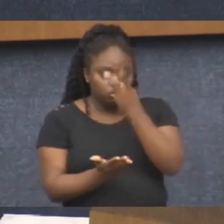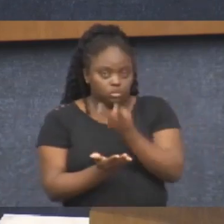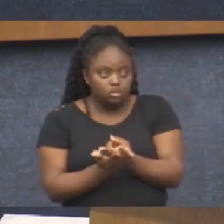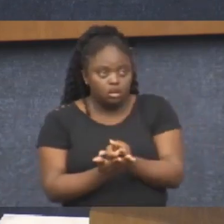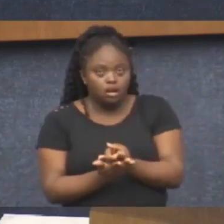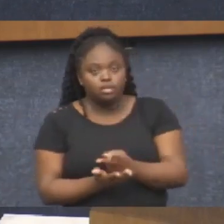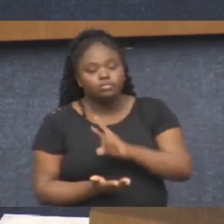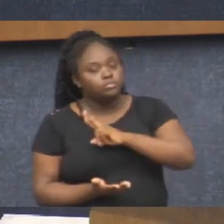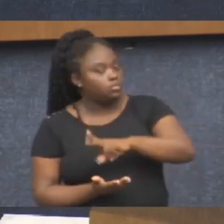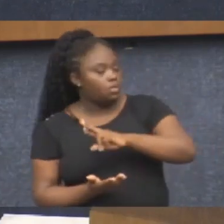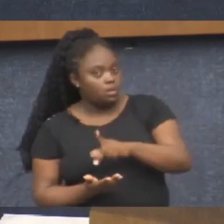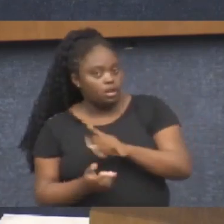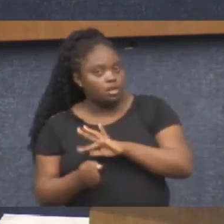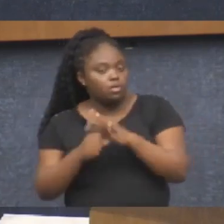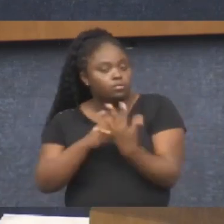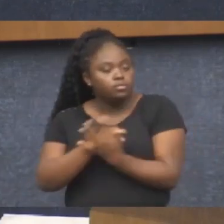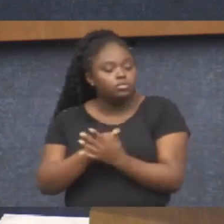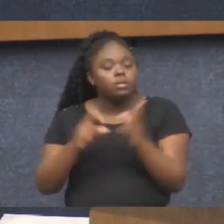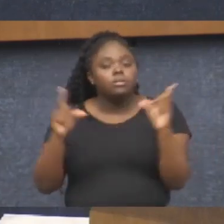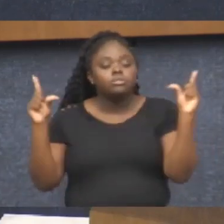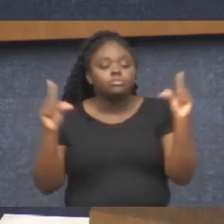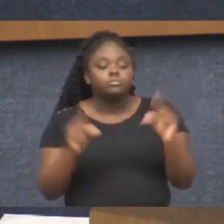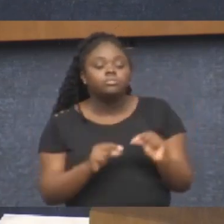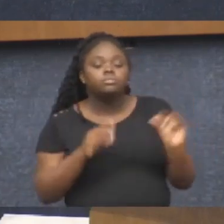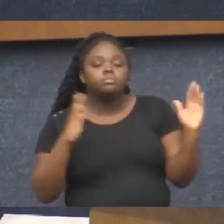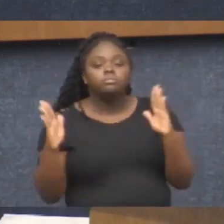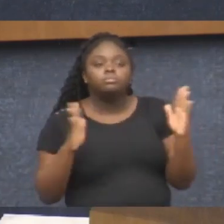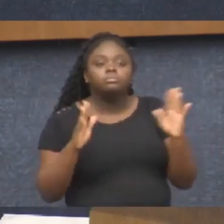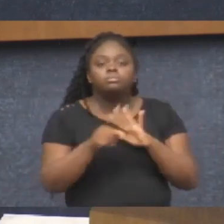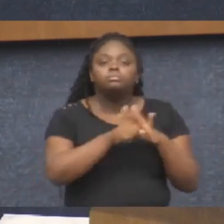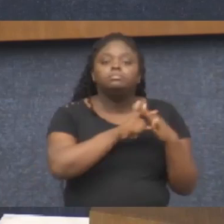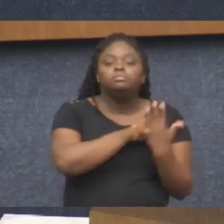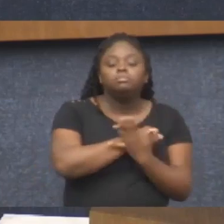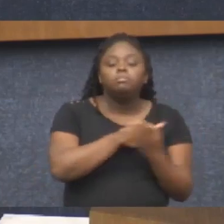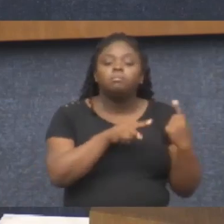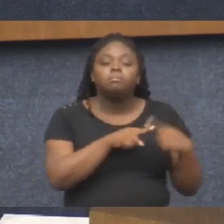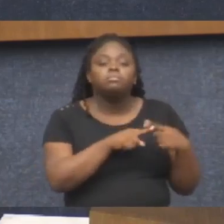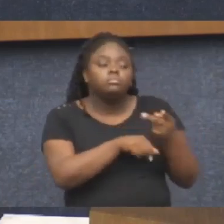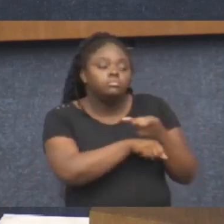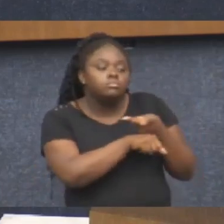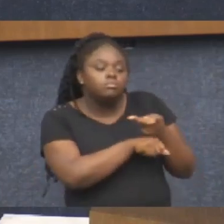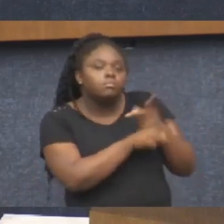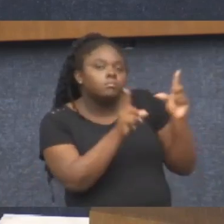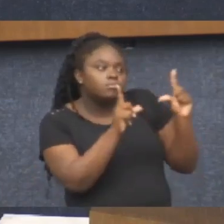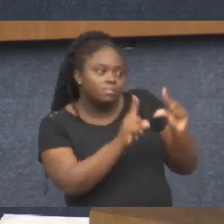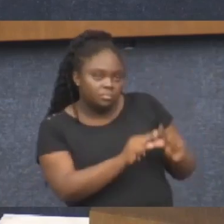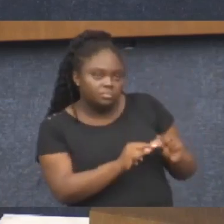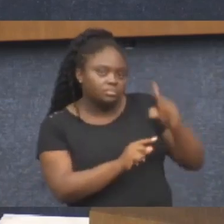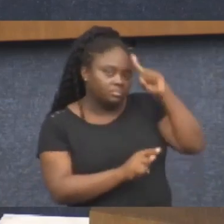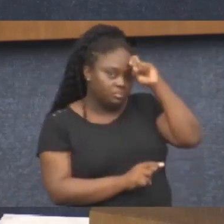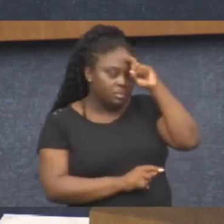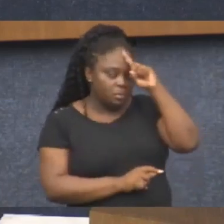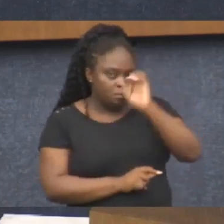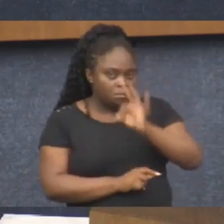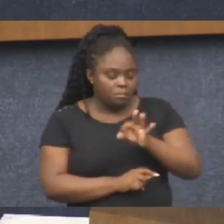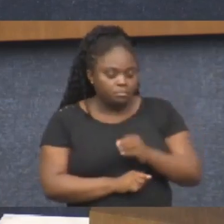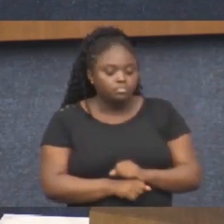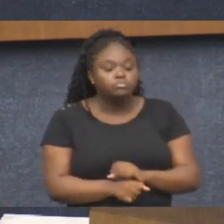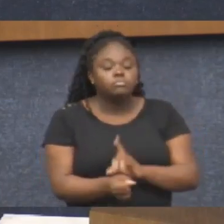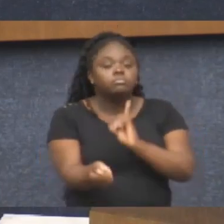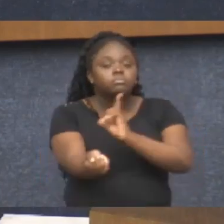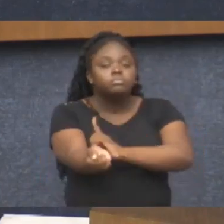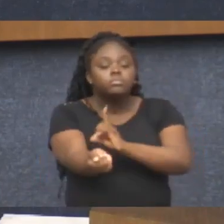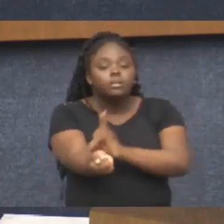Covid, elas reduziram durante a pandemia, até por uma menor procura dos serviços. Né?